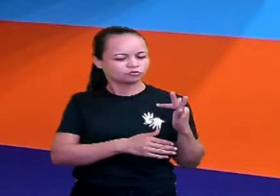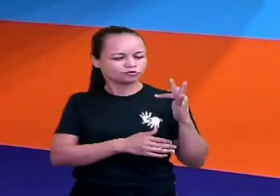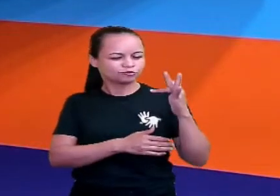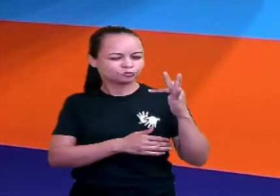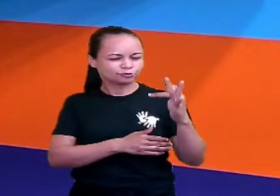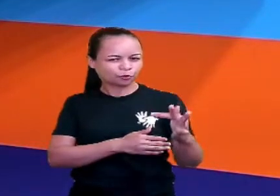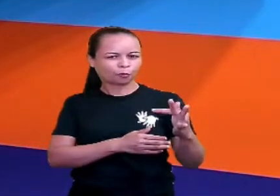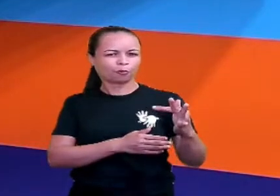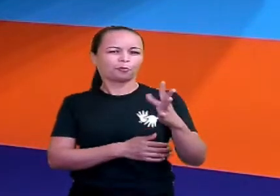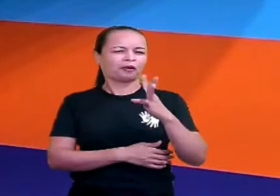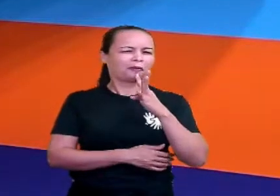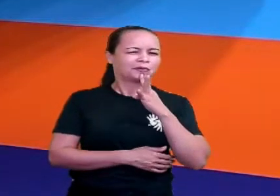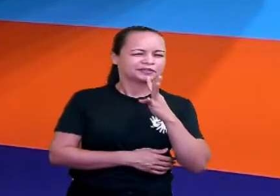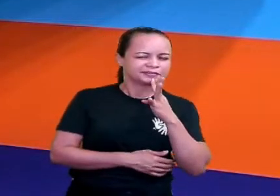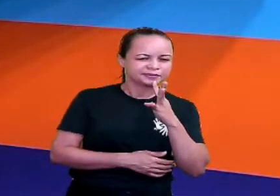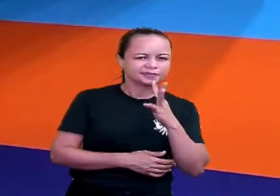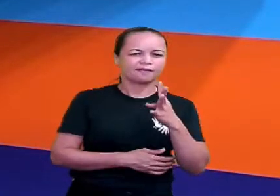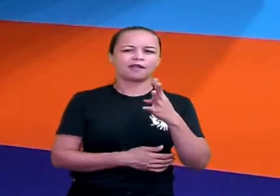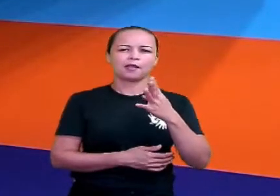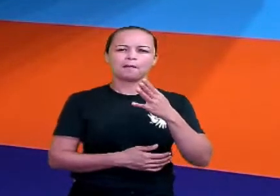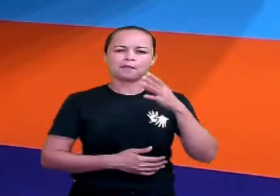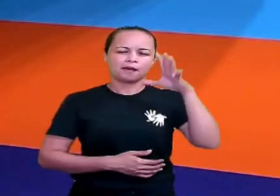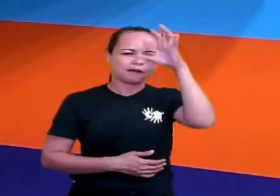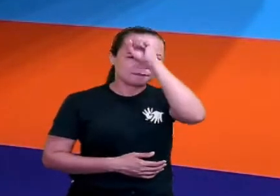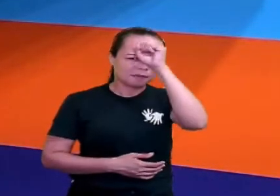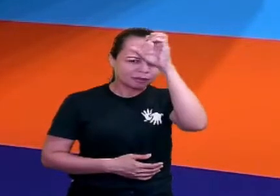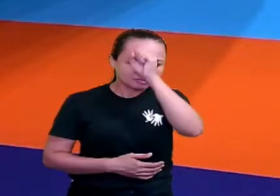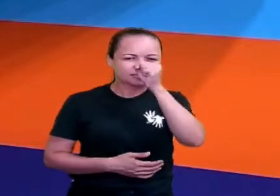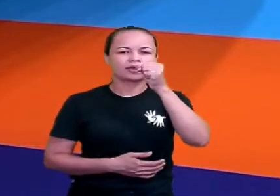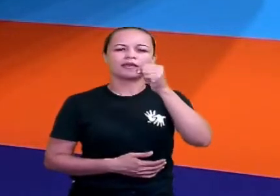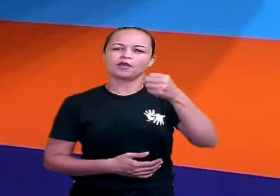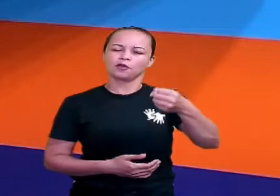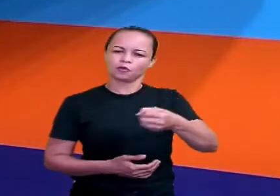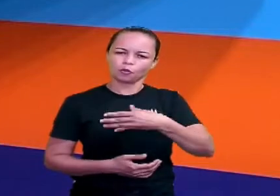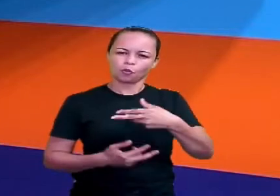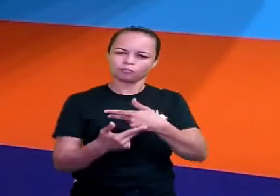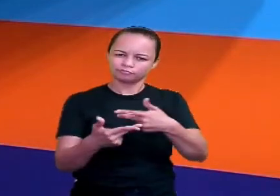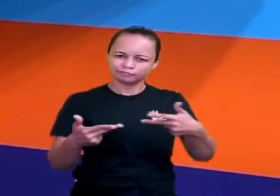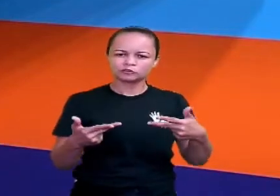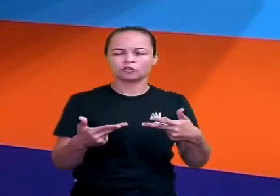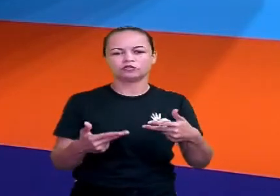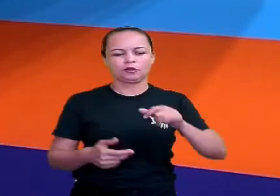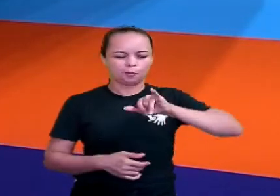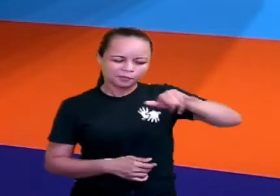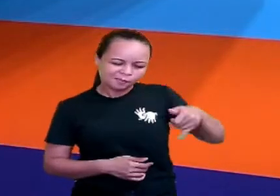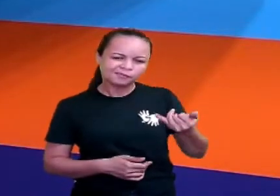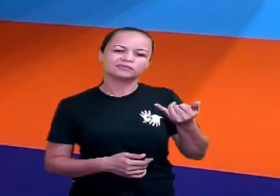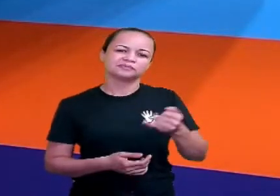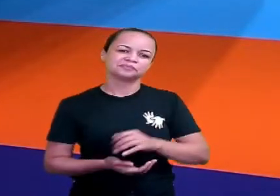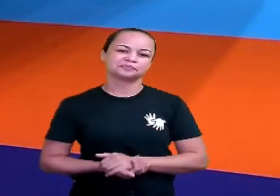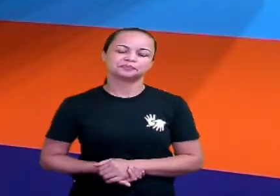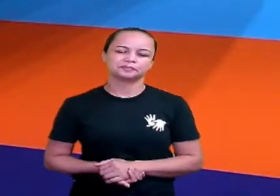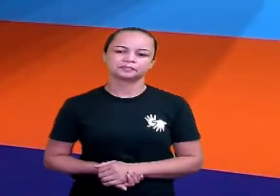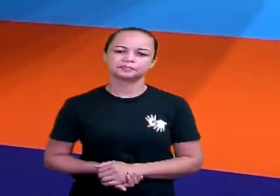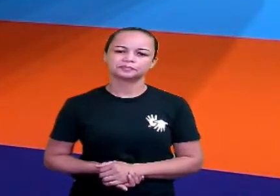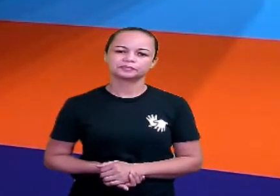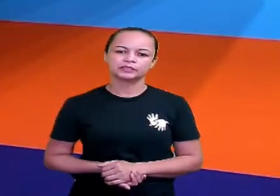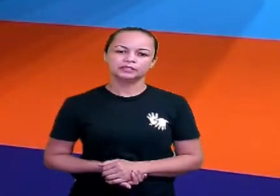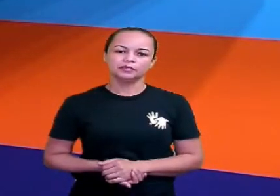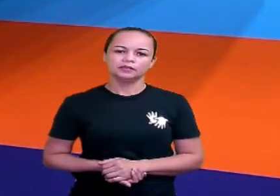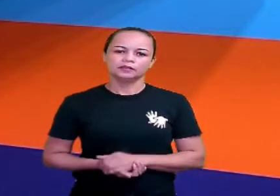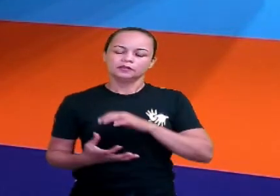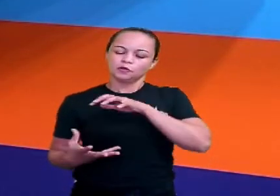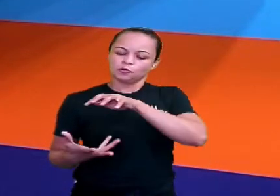para conhecer, para aprender coisas novas. Então tem que aproveitar, não é mesmo? O mundo inteiro